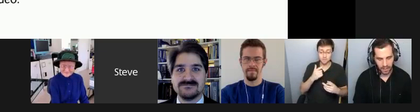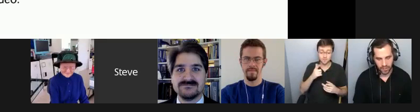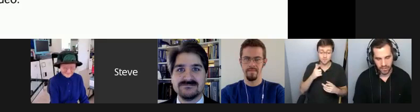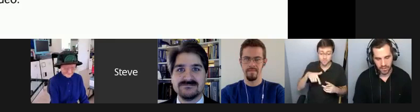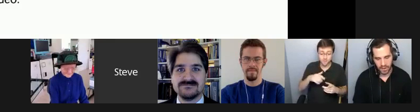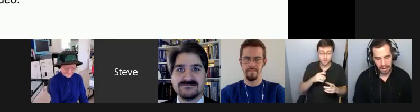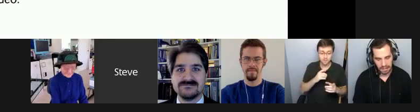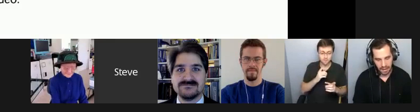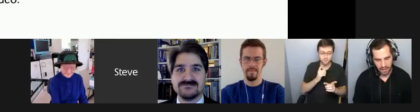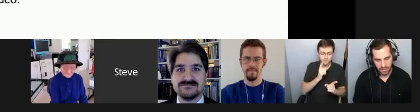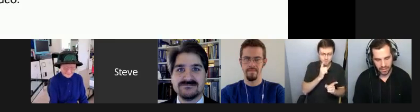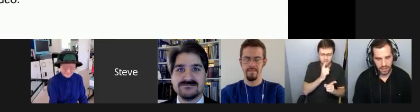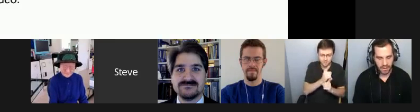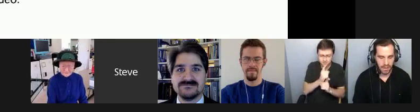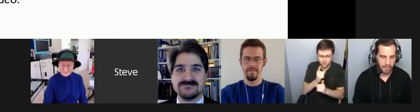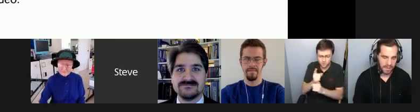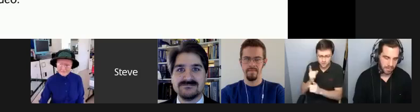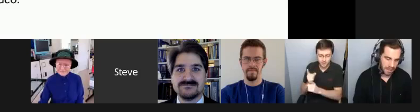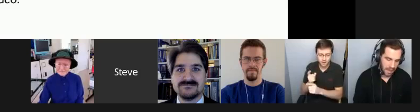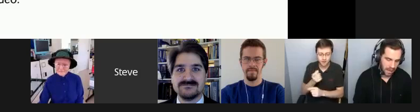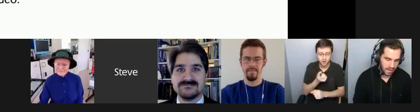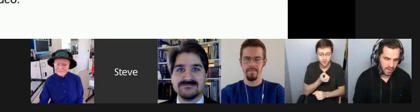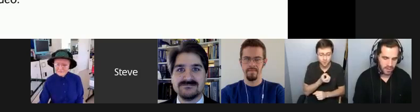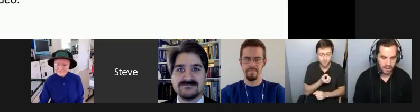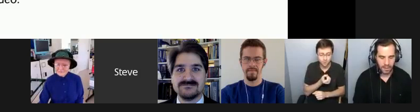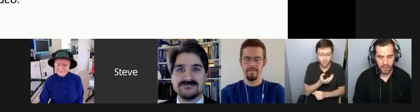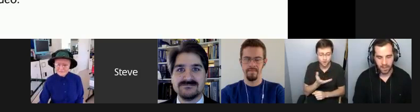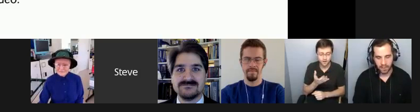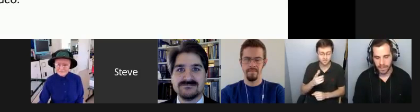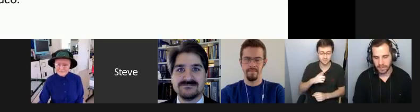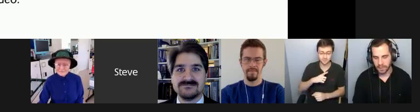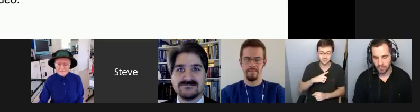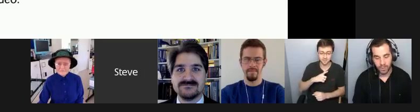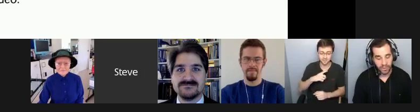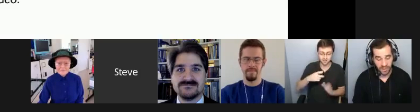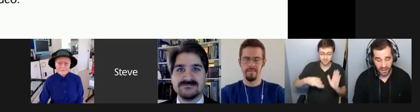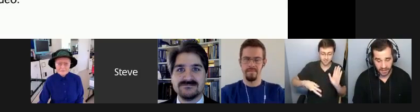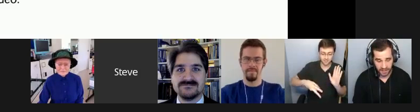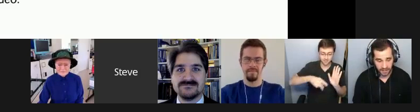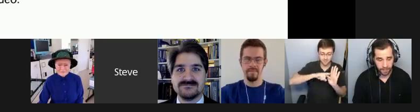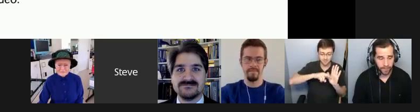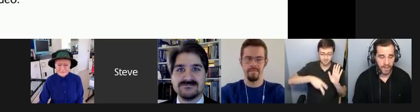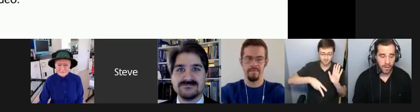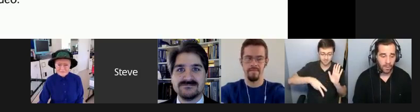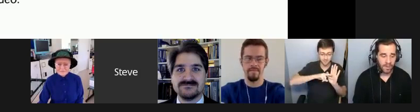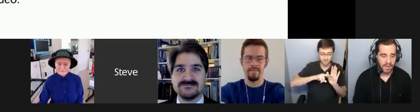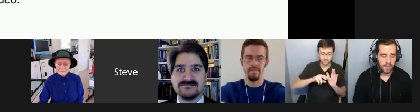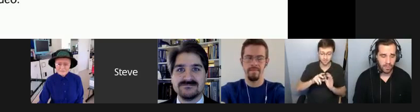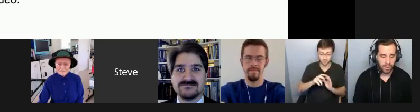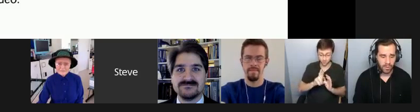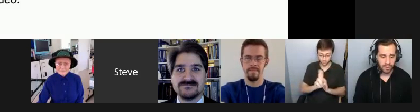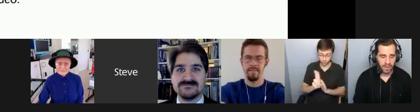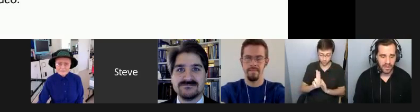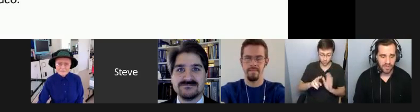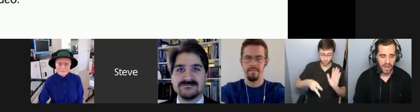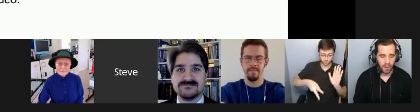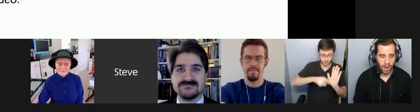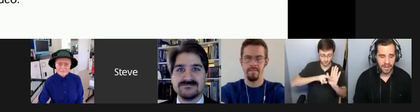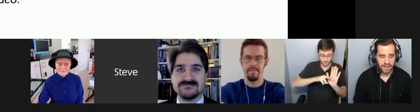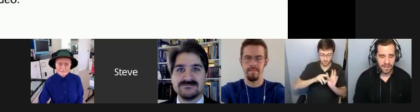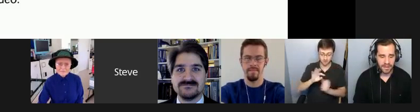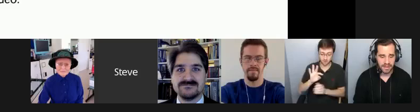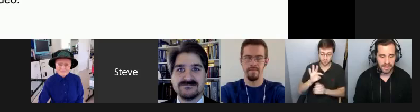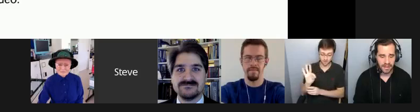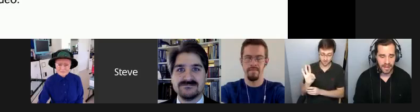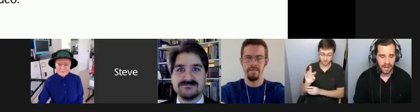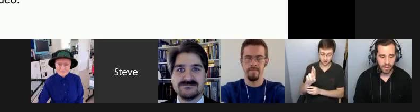existiam elementos idênticos, elementos similares ou elementos muito diferentes. O terceiro ponto é identificar